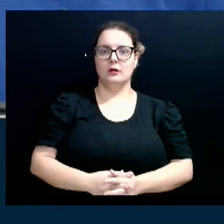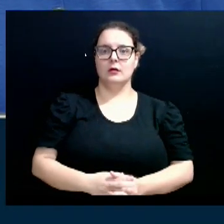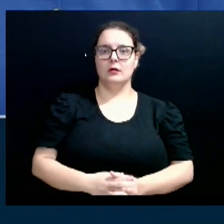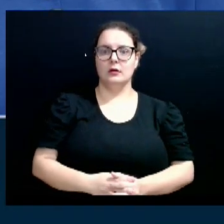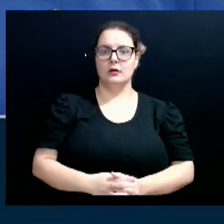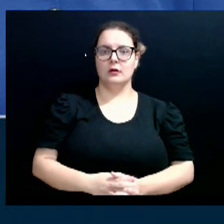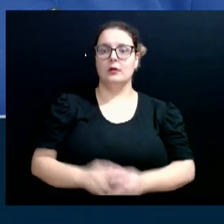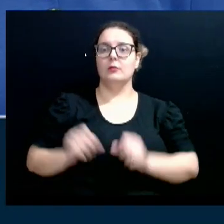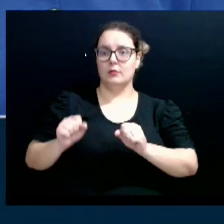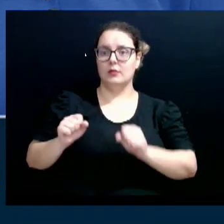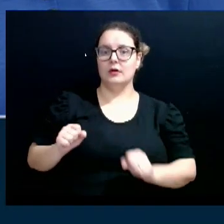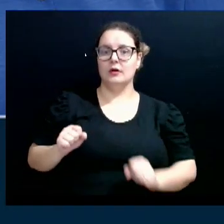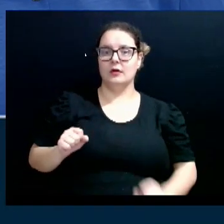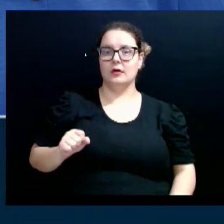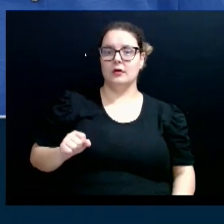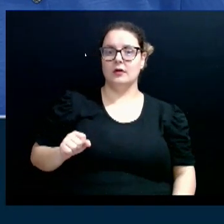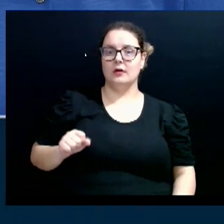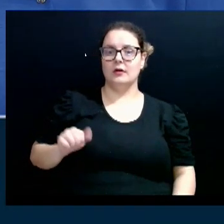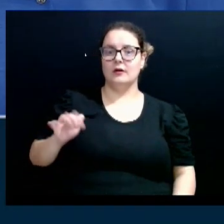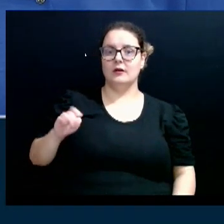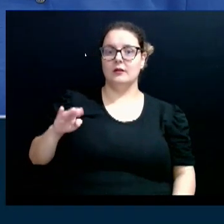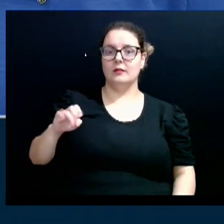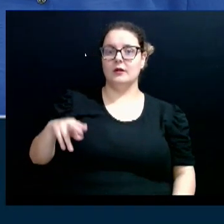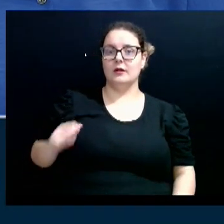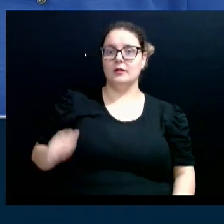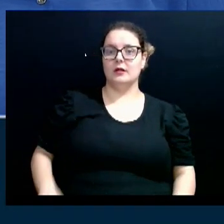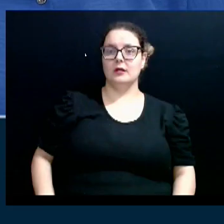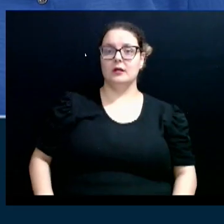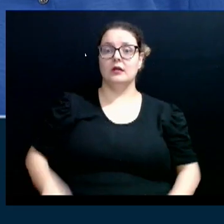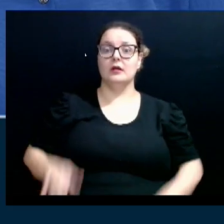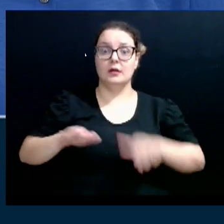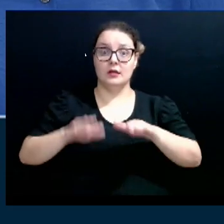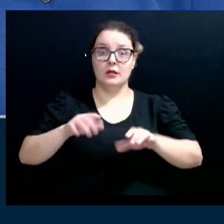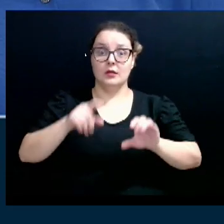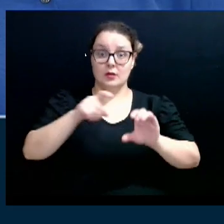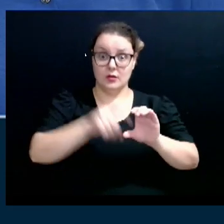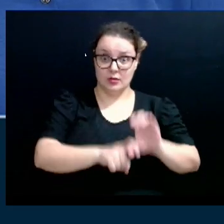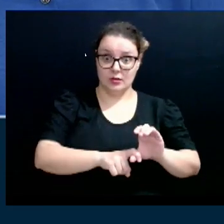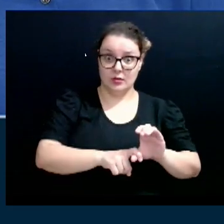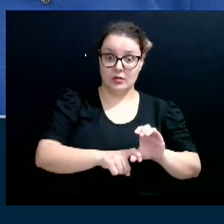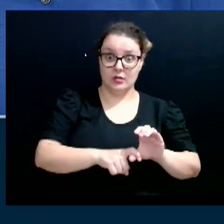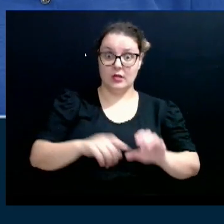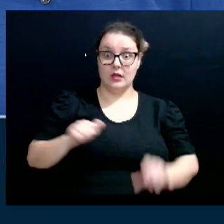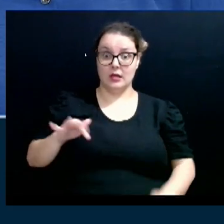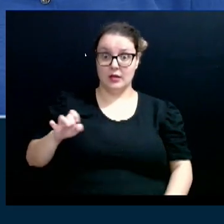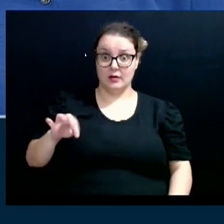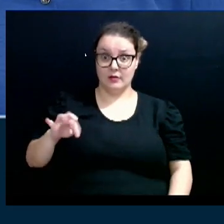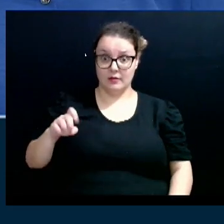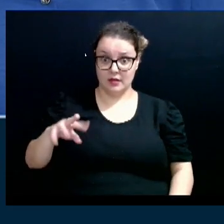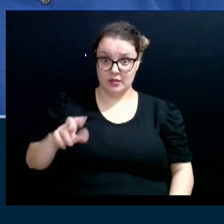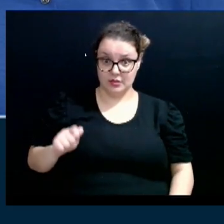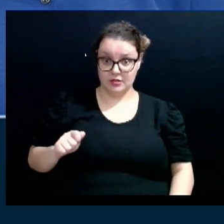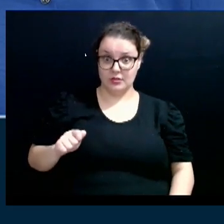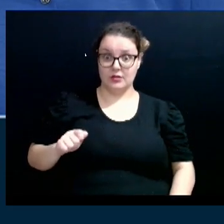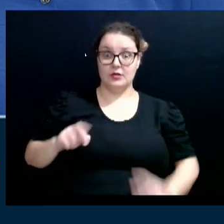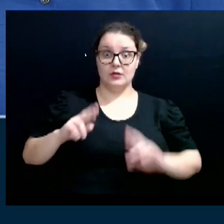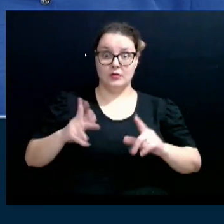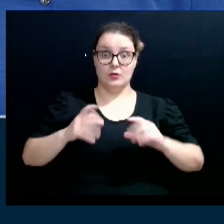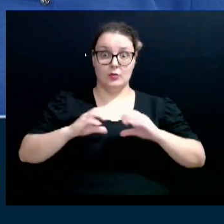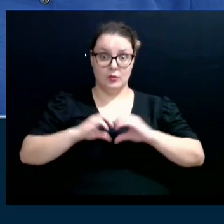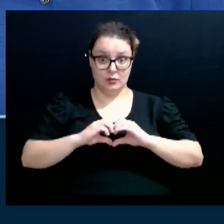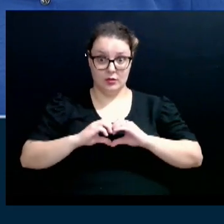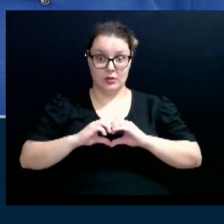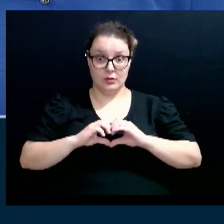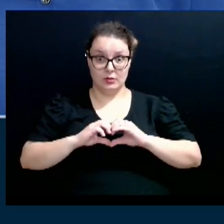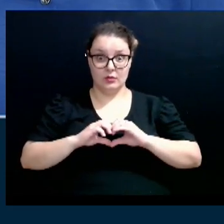às pode falar. vezes, às vezes a dependência também afetiva, assim, diferenciar do amor, a dependência afetiva,